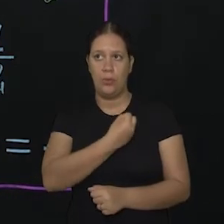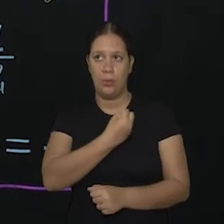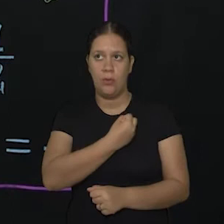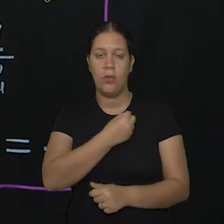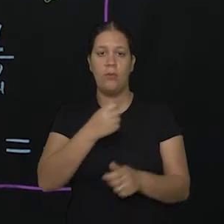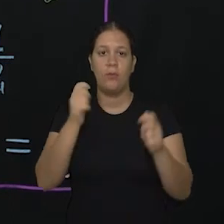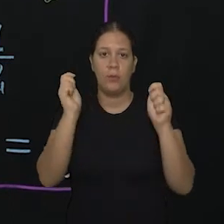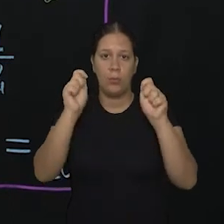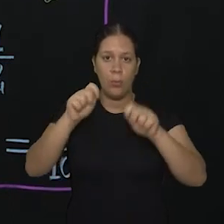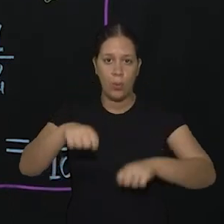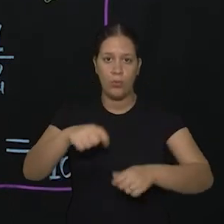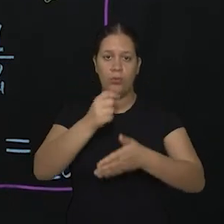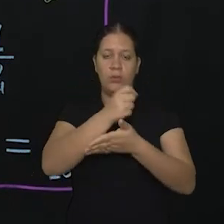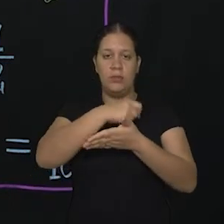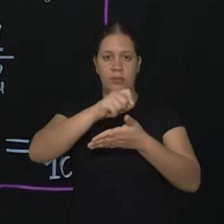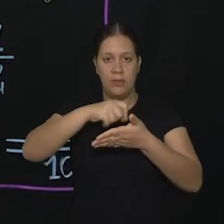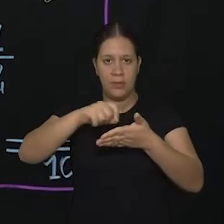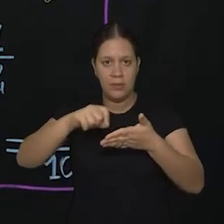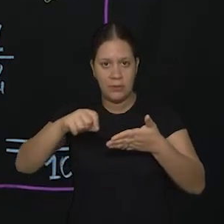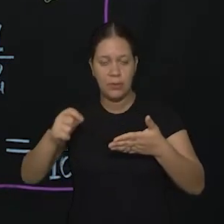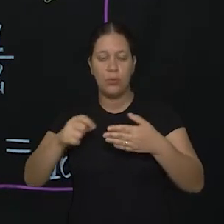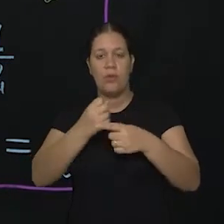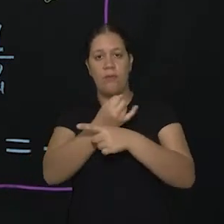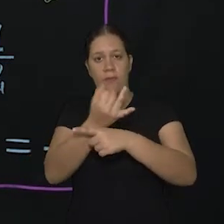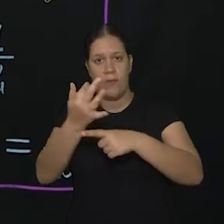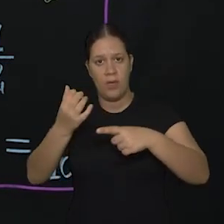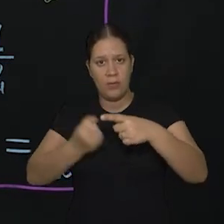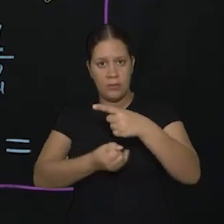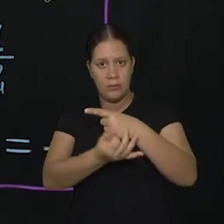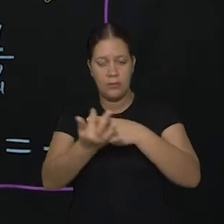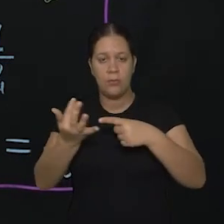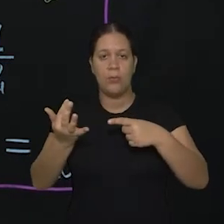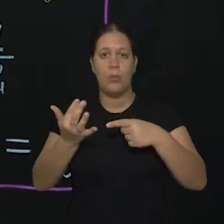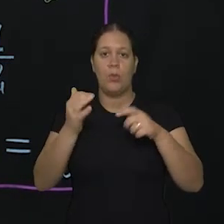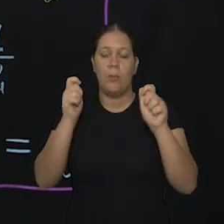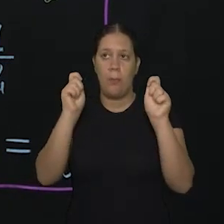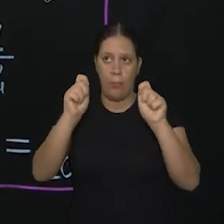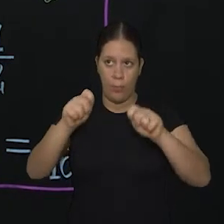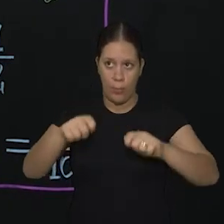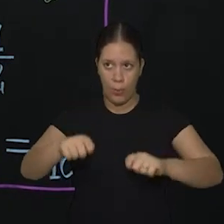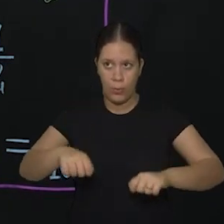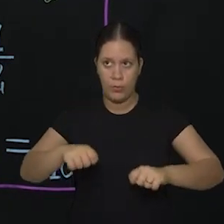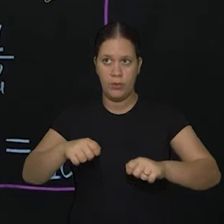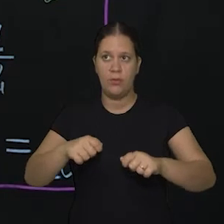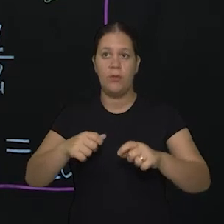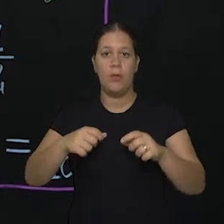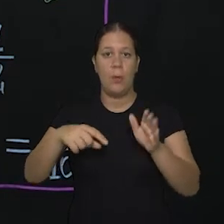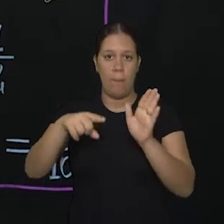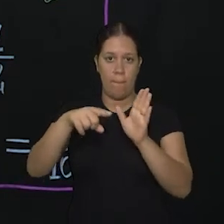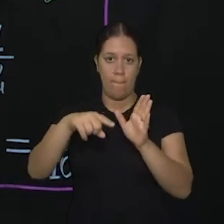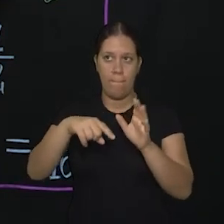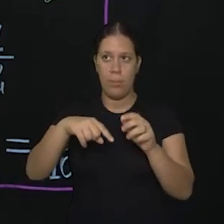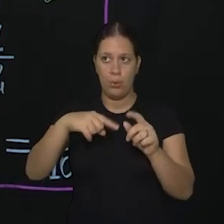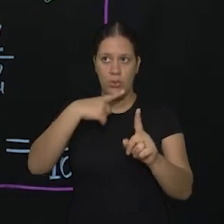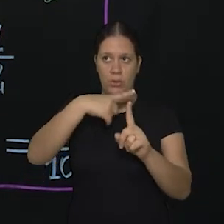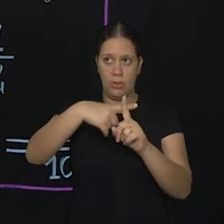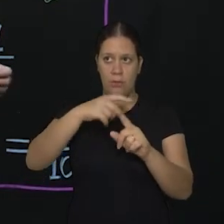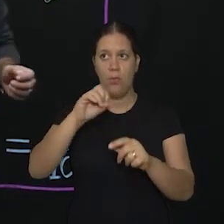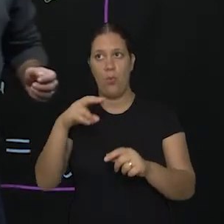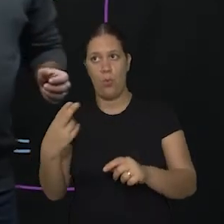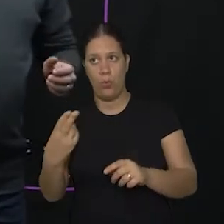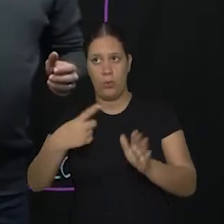número que ele pode ser escrito em forma de fração e, além disso, ele pode ser positivo